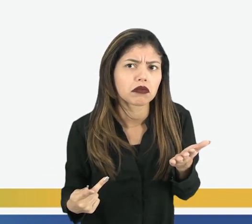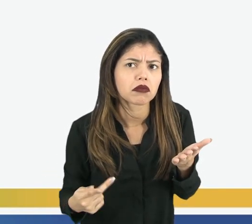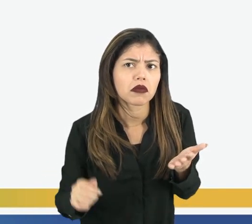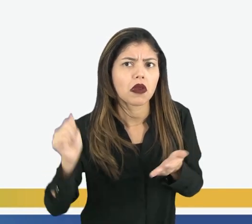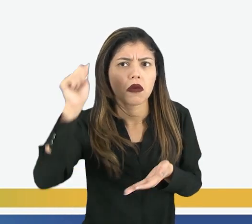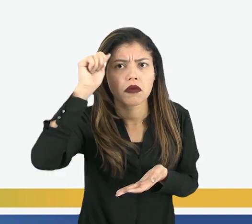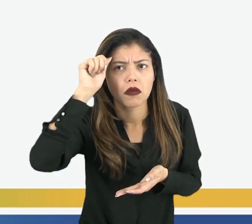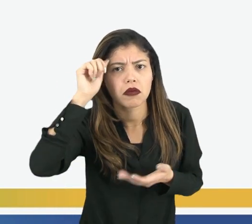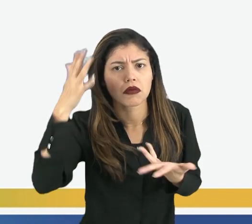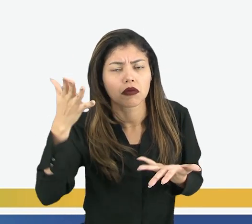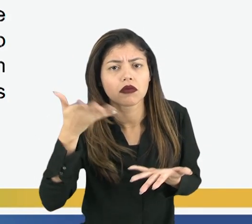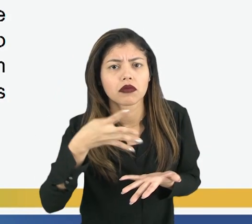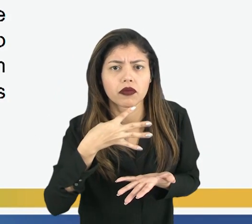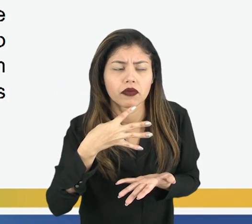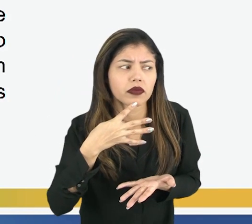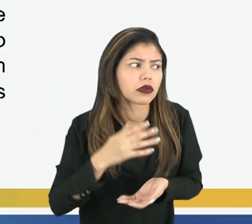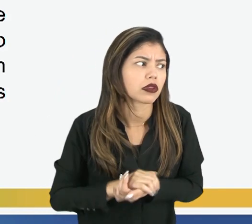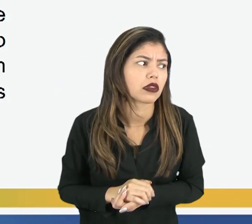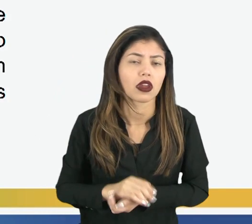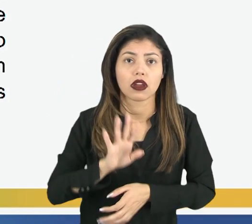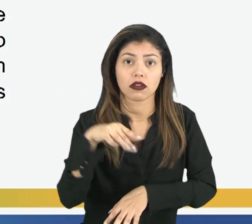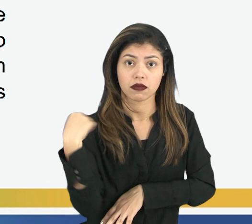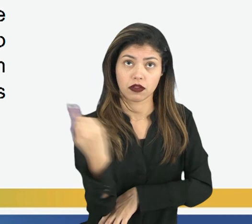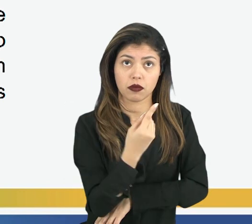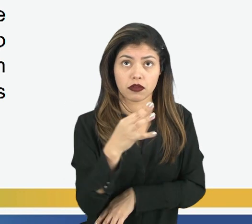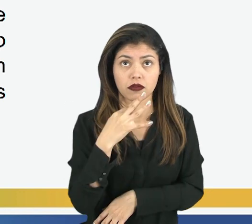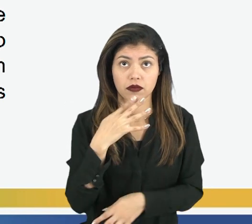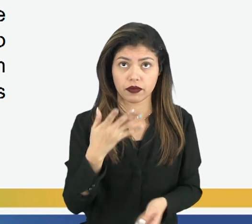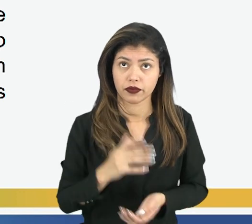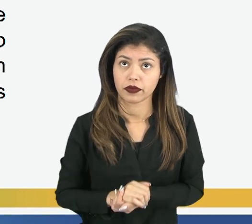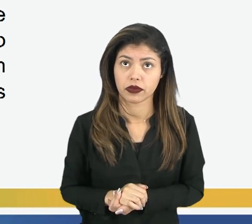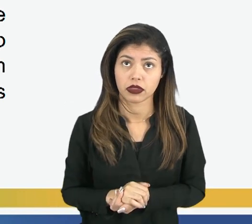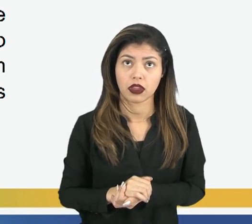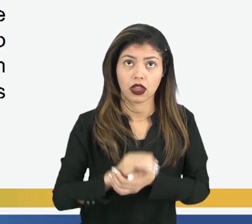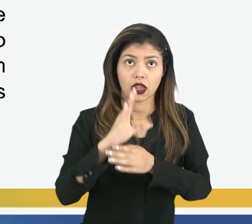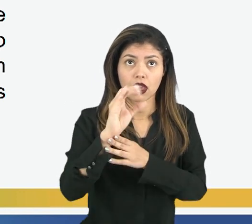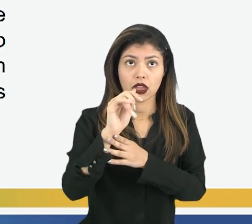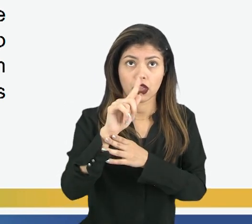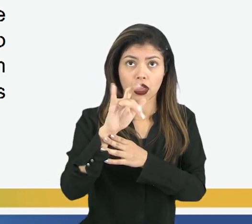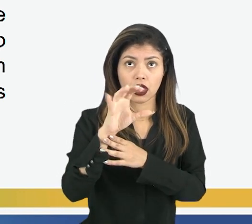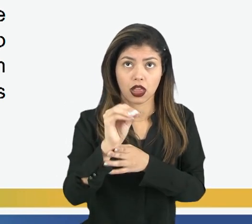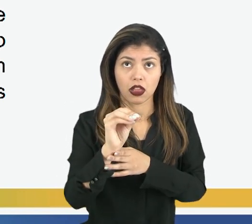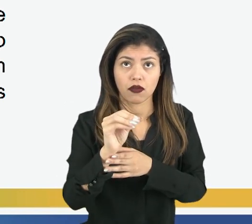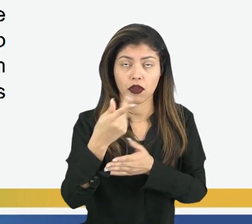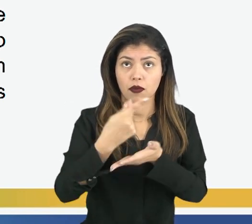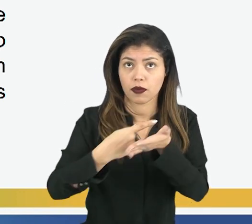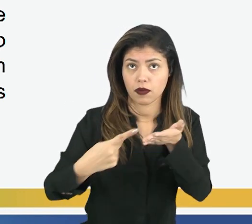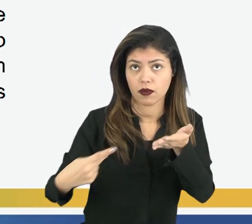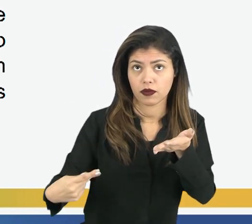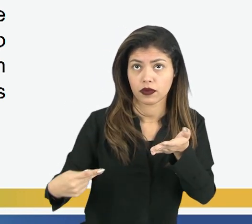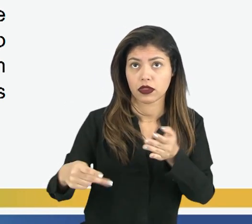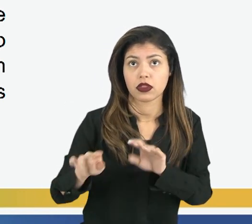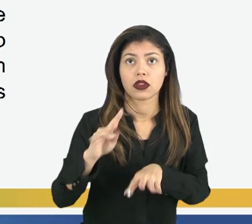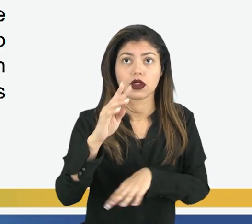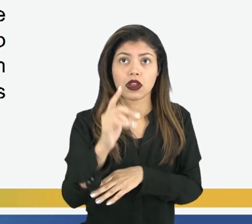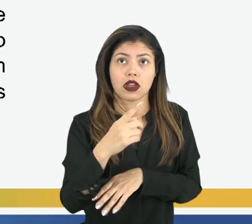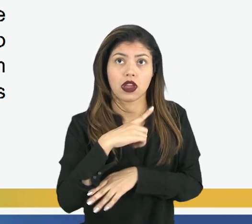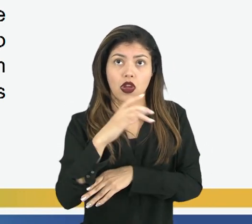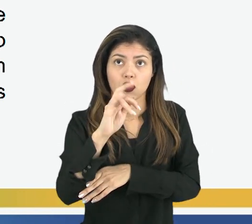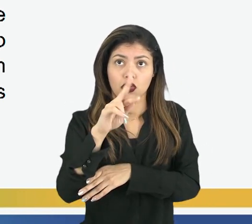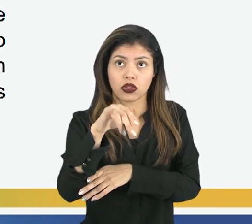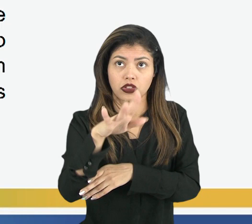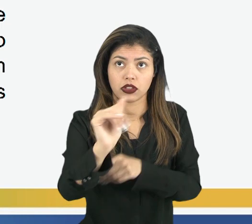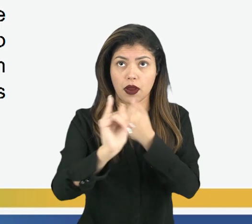esse poema? Então vamos conhecer o autor. Carlos Drummond de Andrade foi poeta, contista e